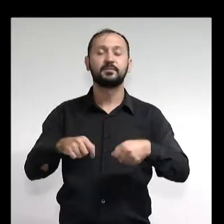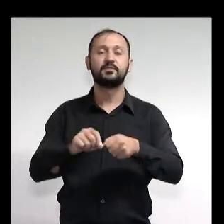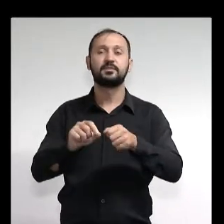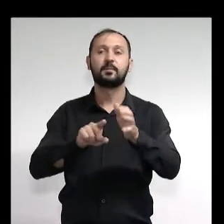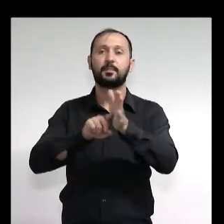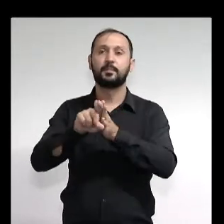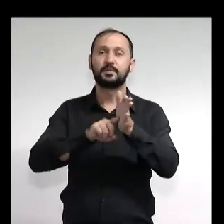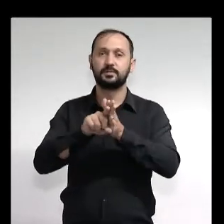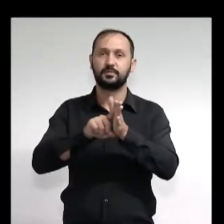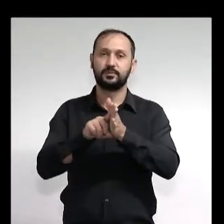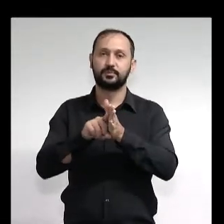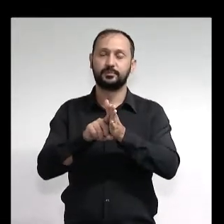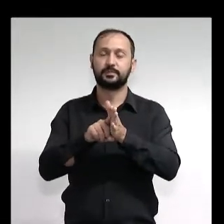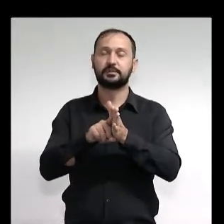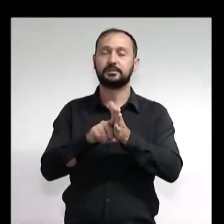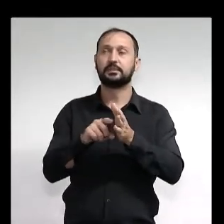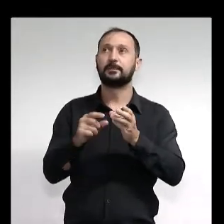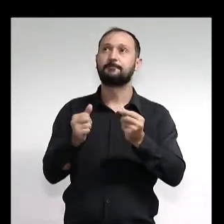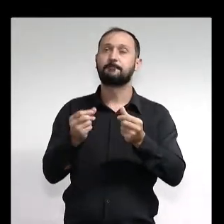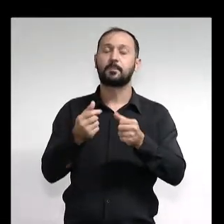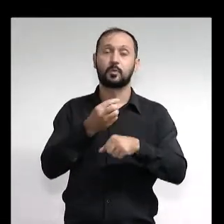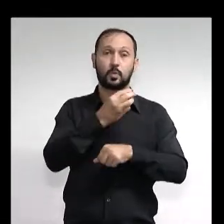pesquisa, por exemplo, no ensino